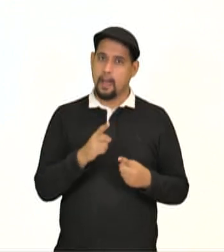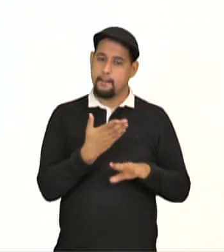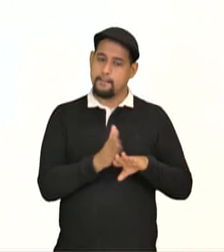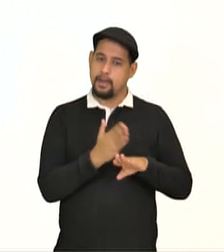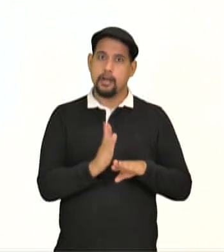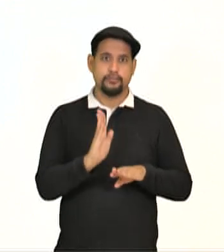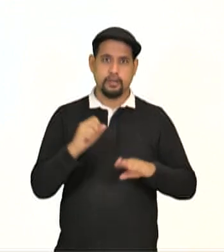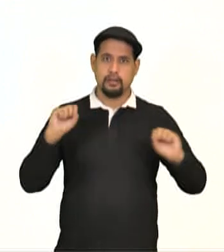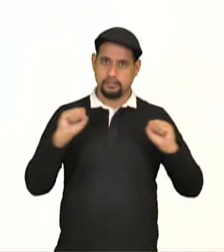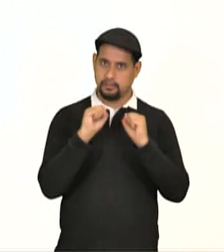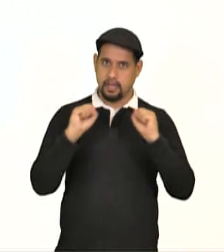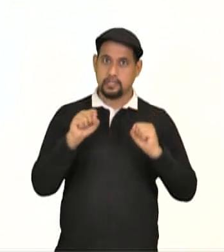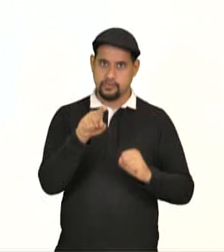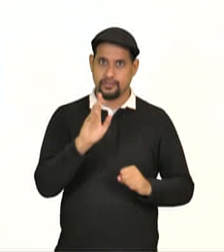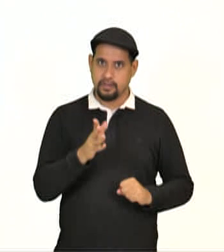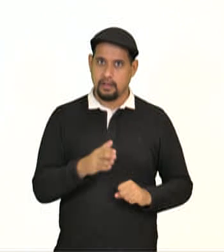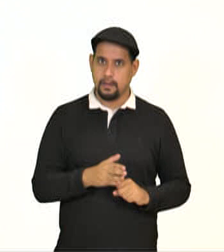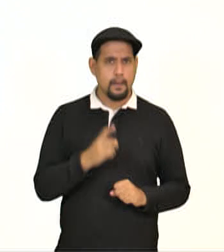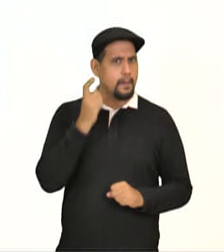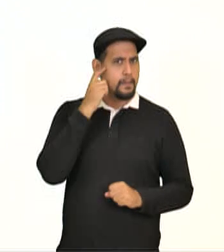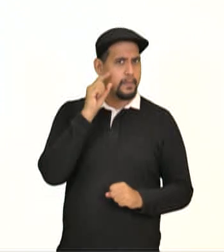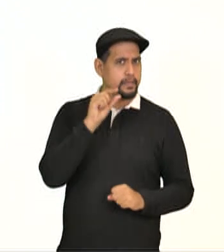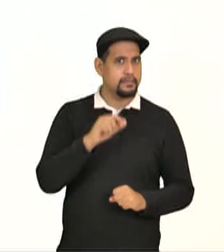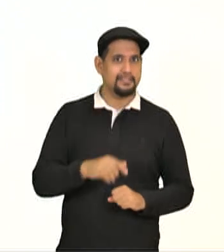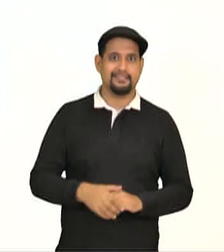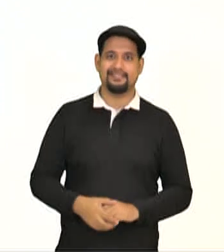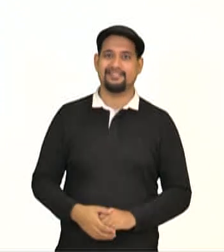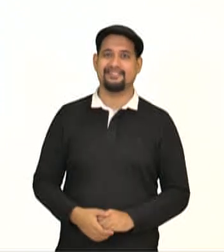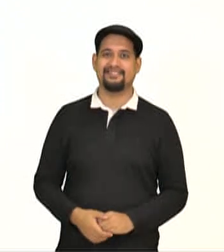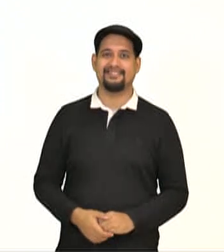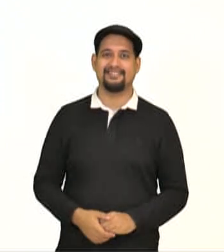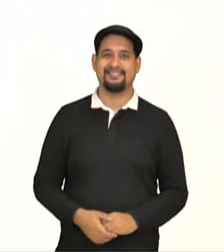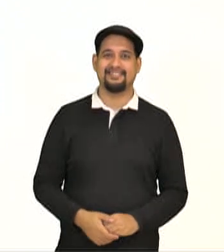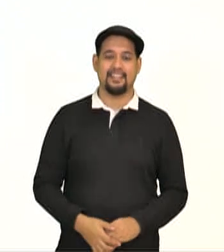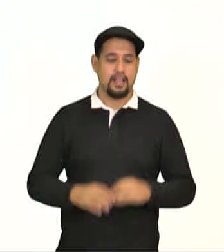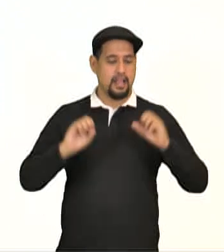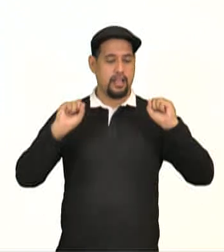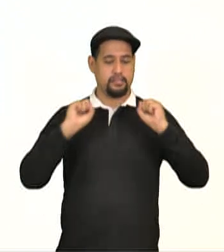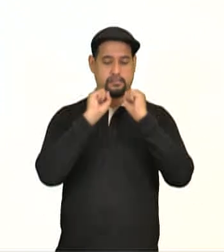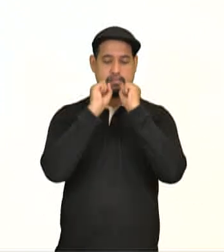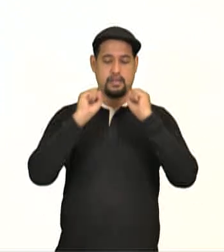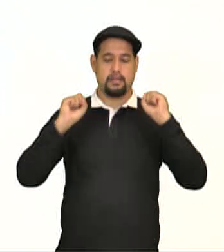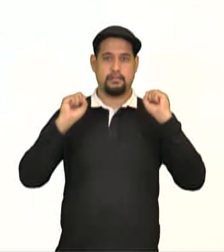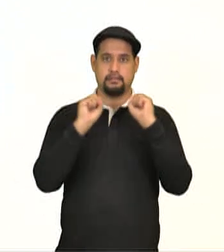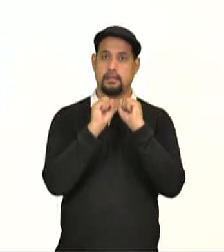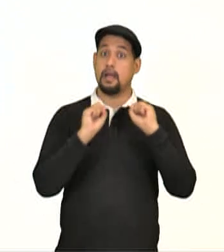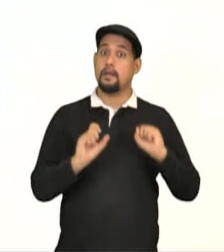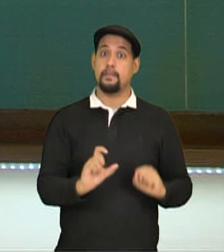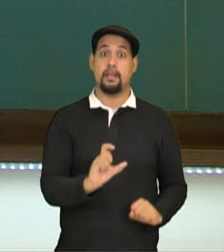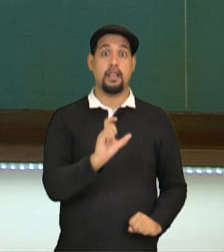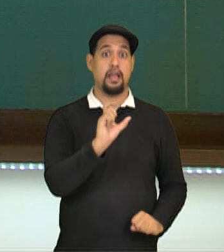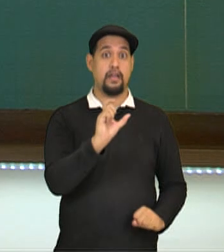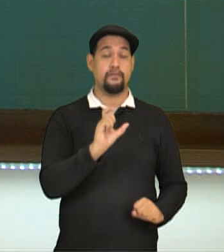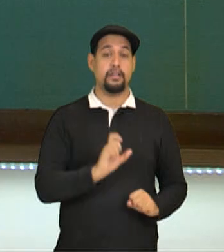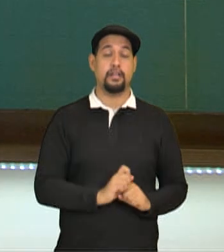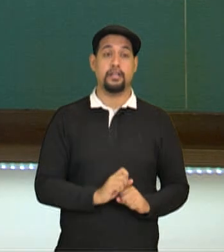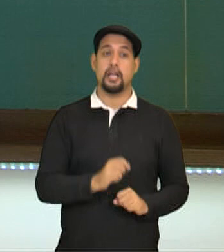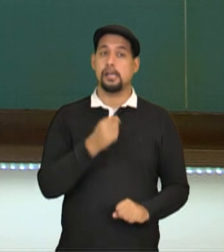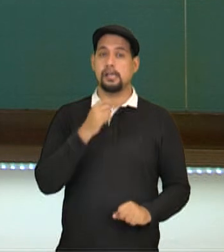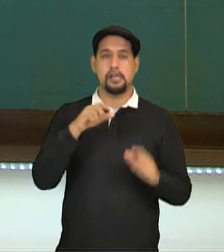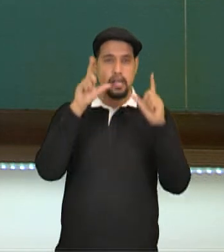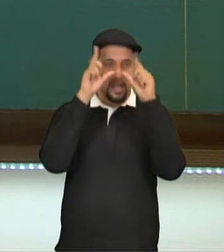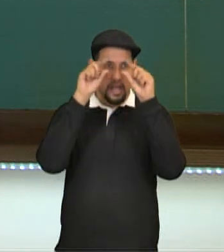ginástica? Vale pensar. Bom, a ginástica ela vem da palavra grega gymnastike,